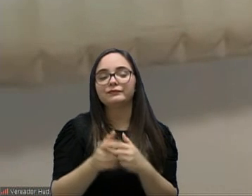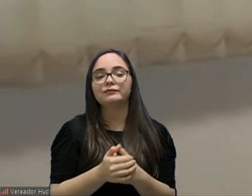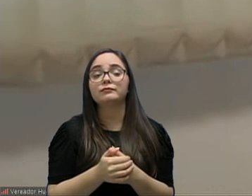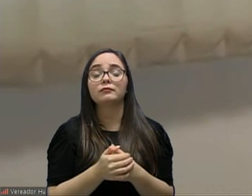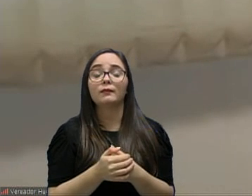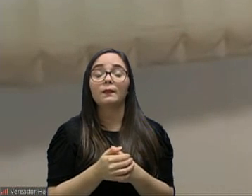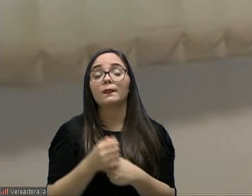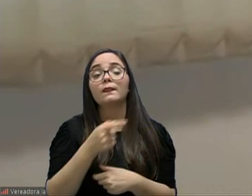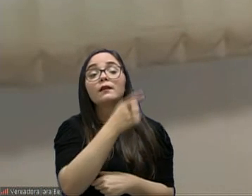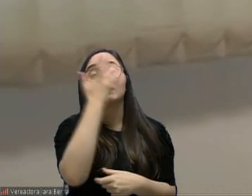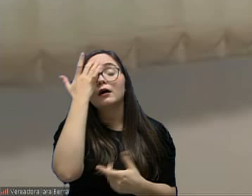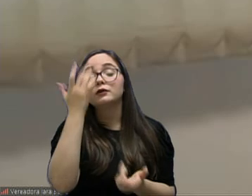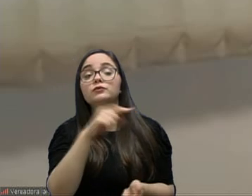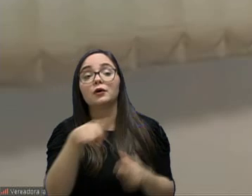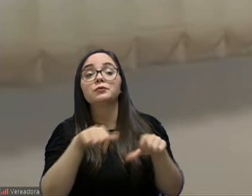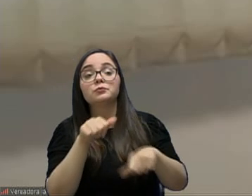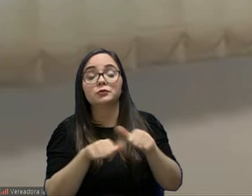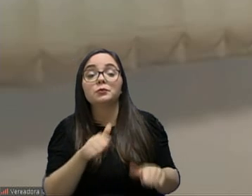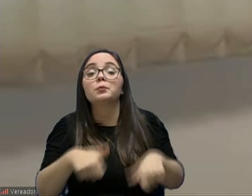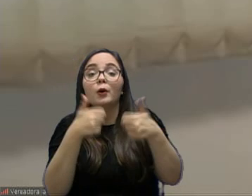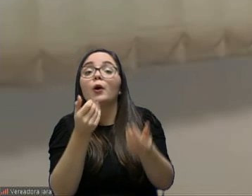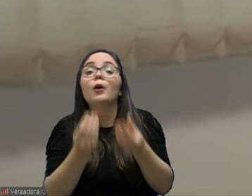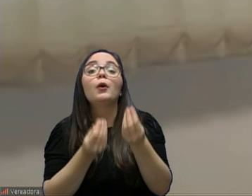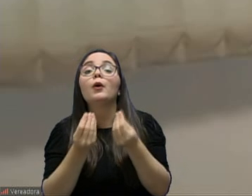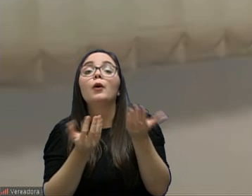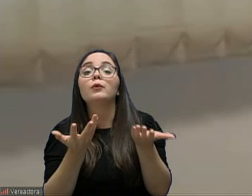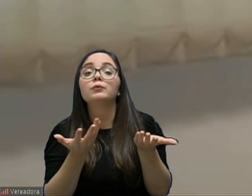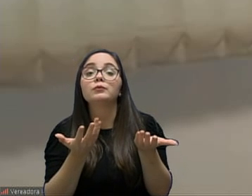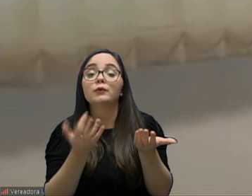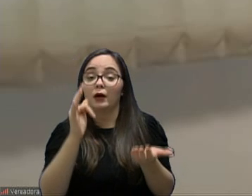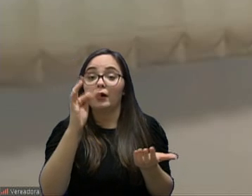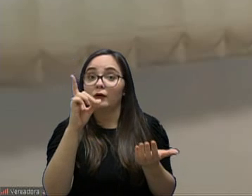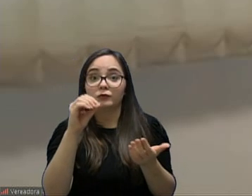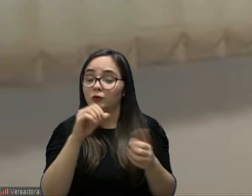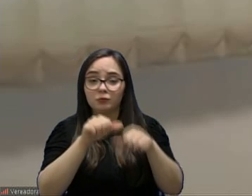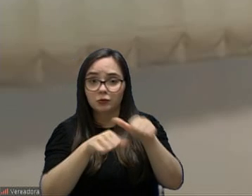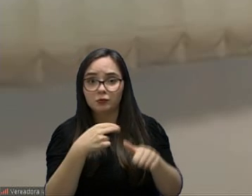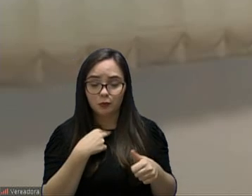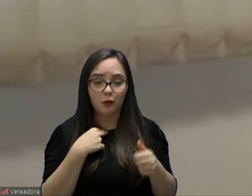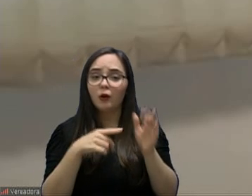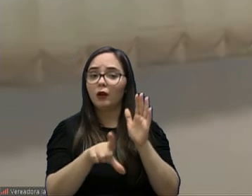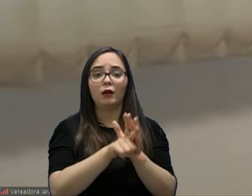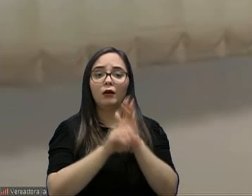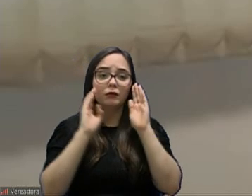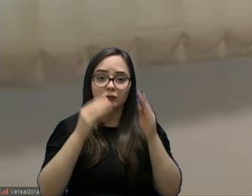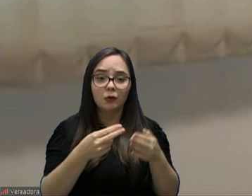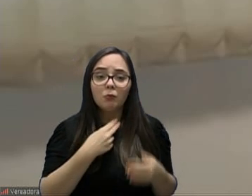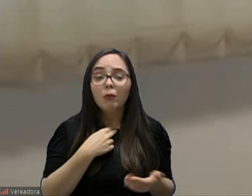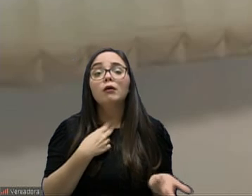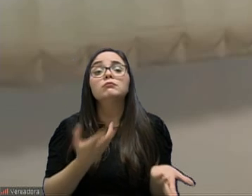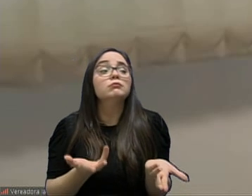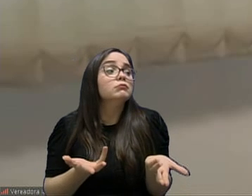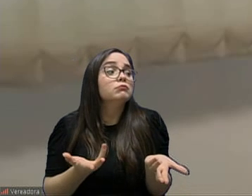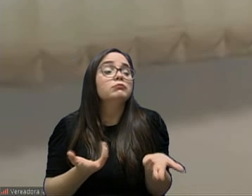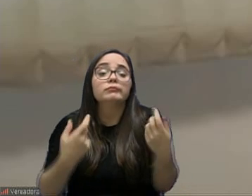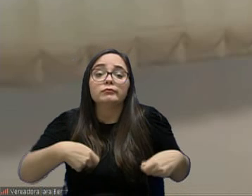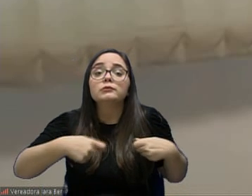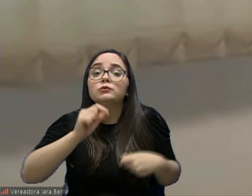isso? Porque se nós aprovarmos a LDO assim, nem com lei específica nós vamos poder fazer. Qual é a sua